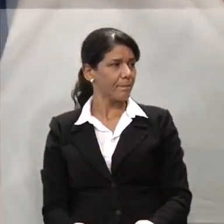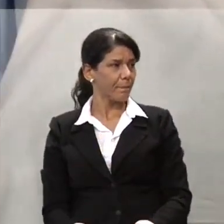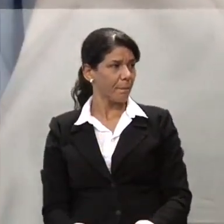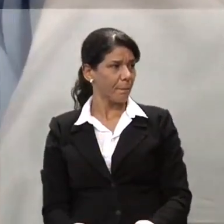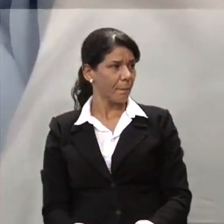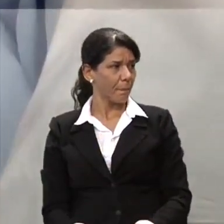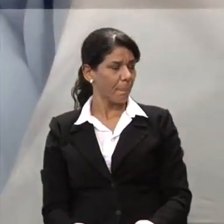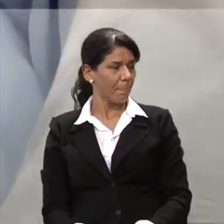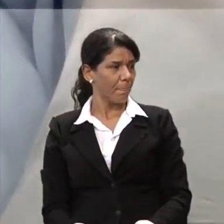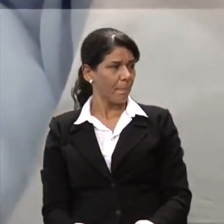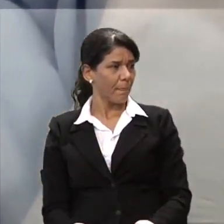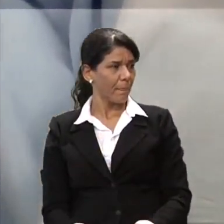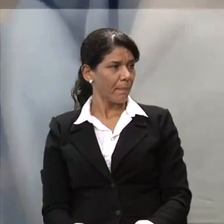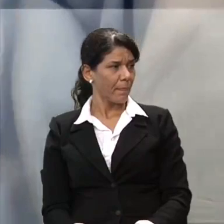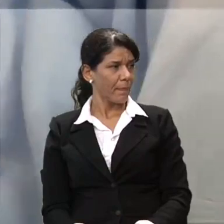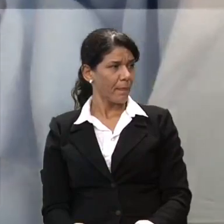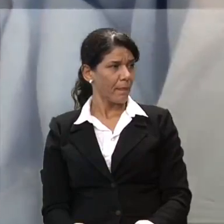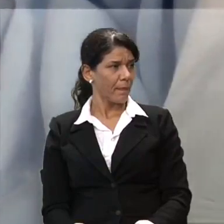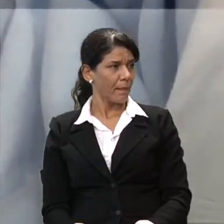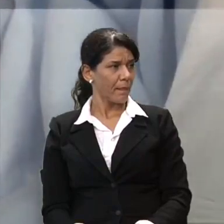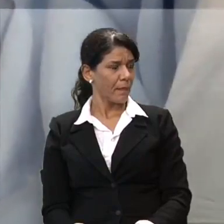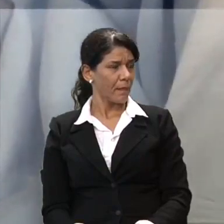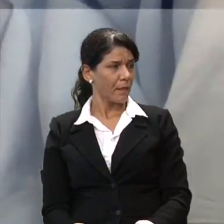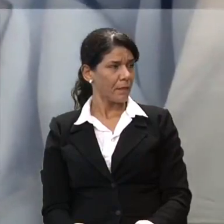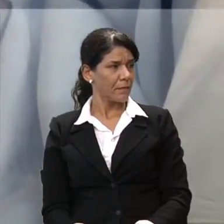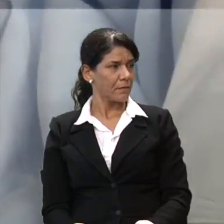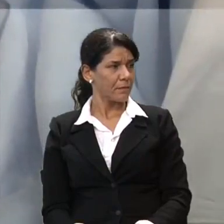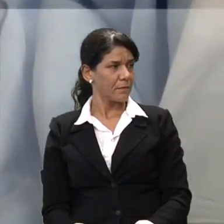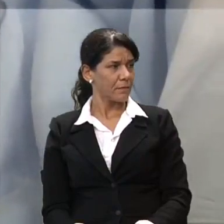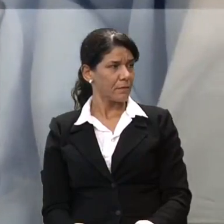então receba a solução